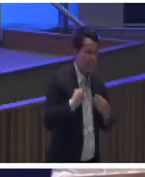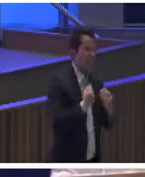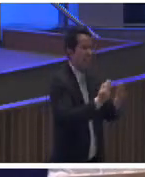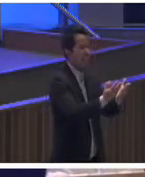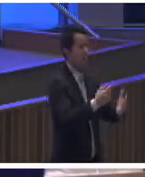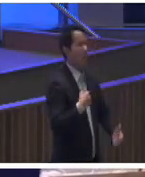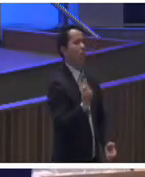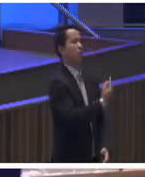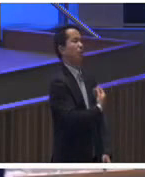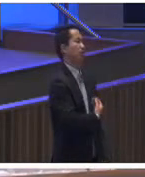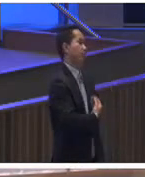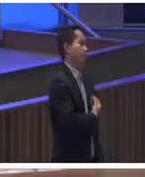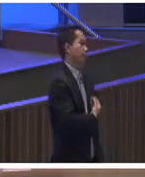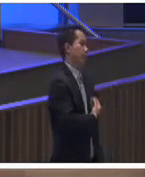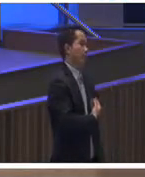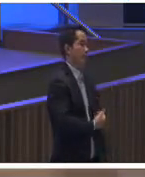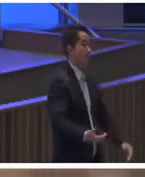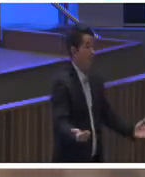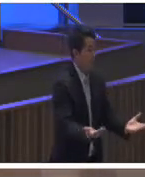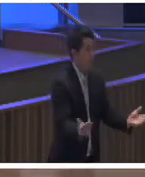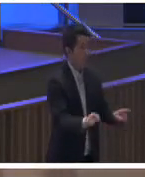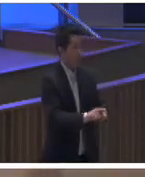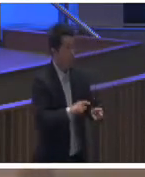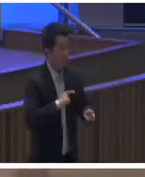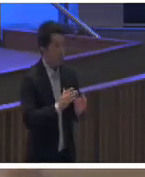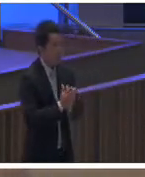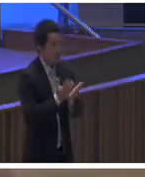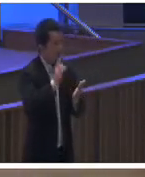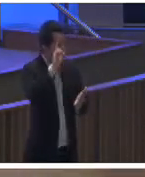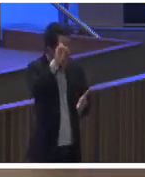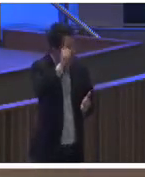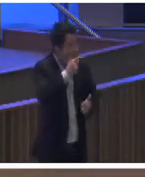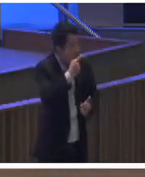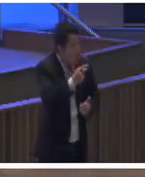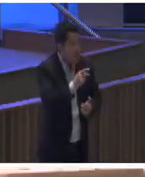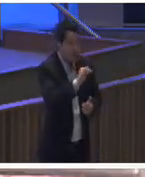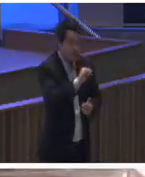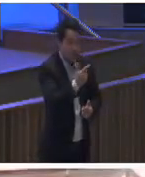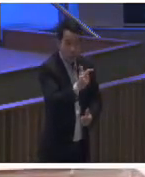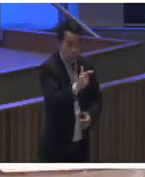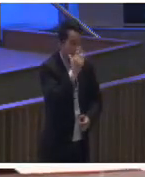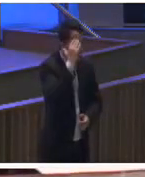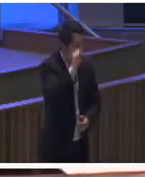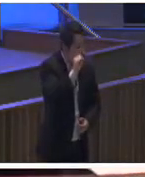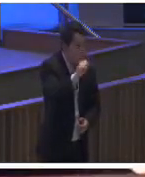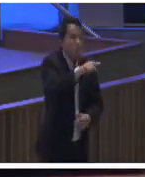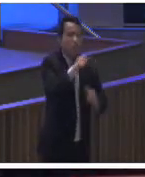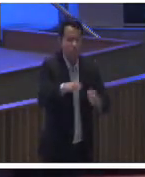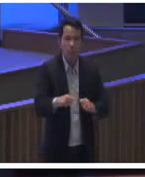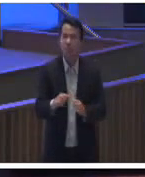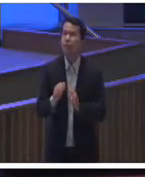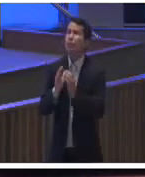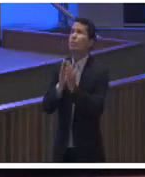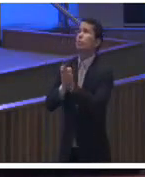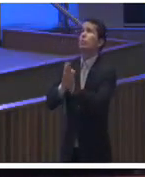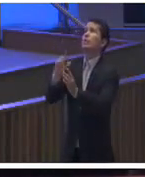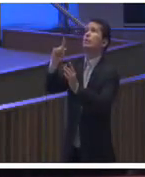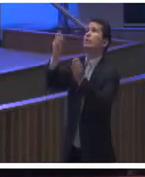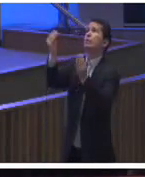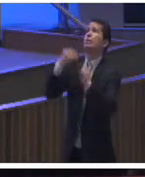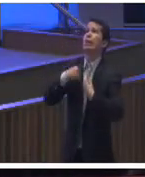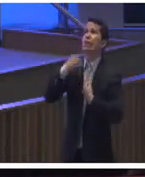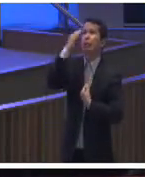Por isso a Bíblia vai dizer que se você tem falta de sabedoria, peça a Deus que Ele vai dar